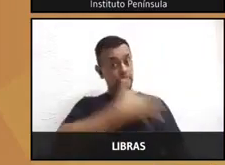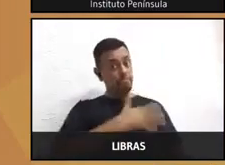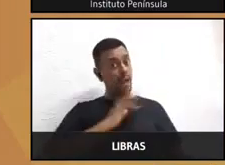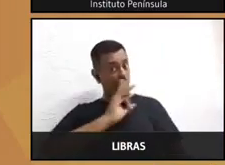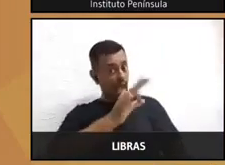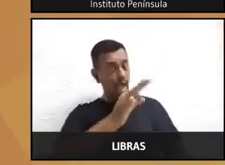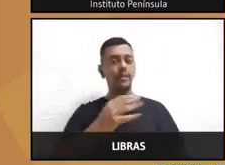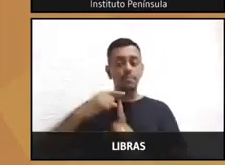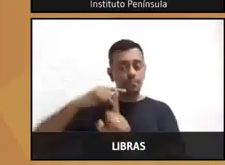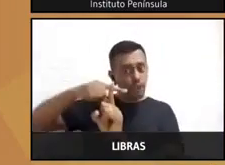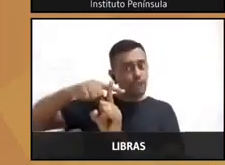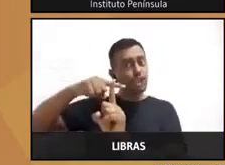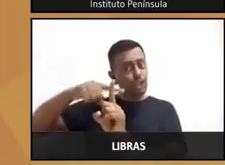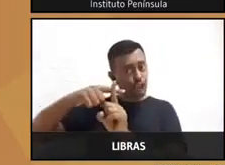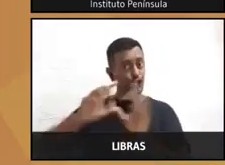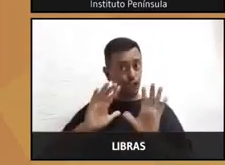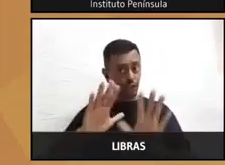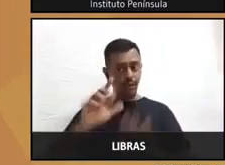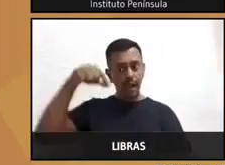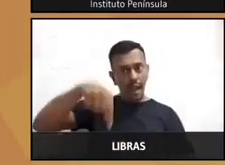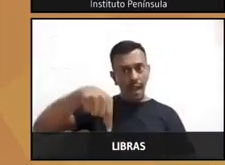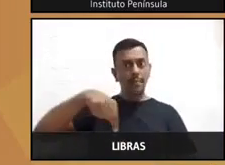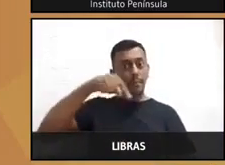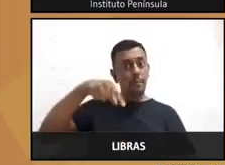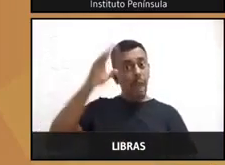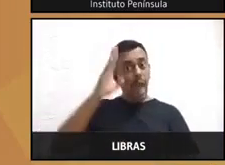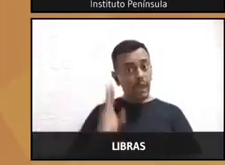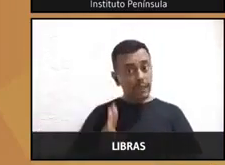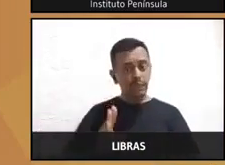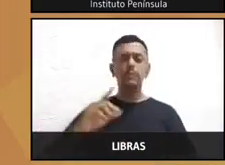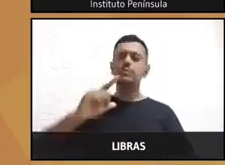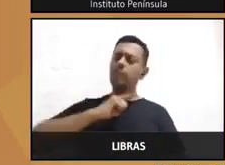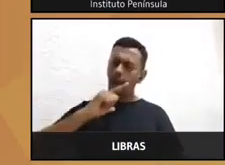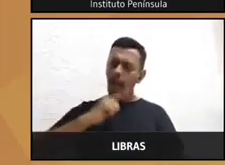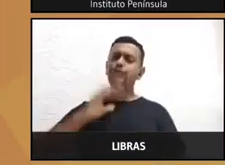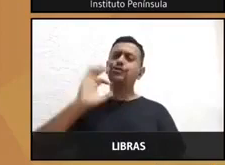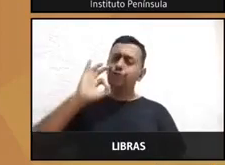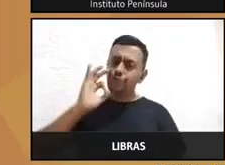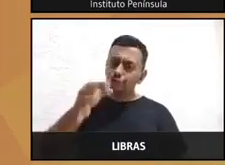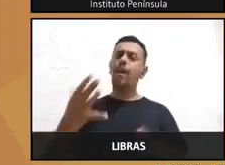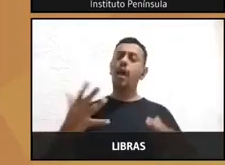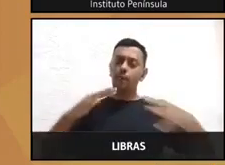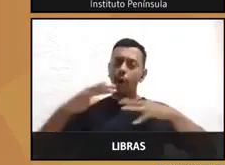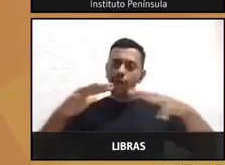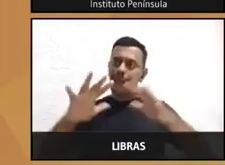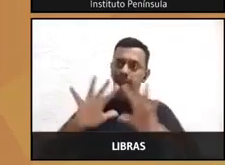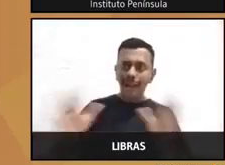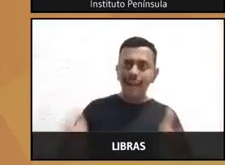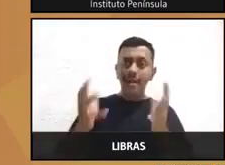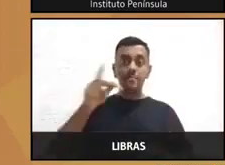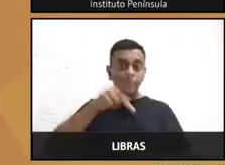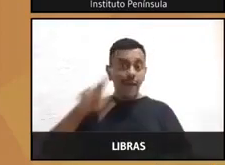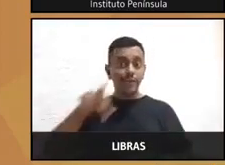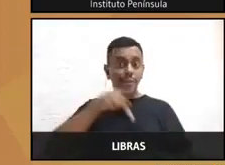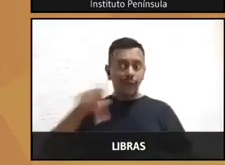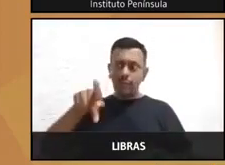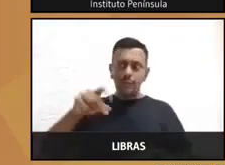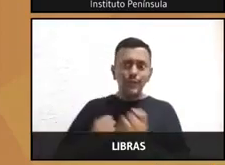o Brasil tem tido muito movimento aí por parte dos professores, muito mais do que nos